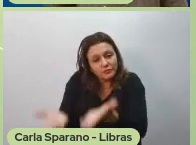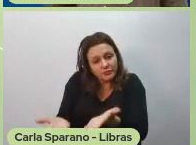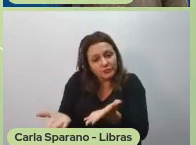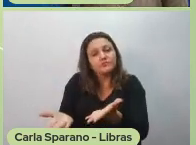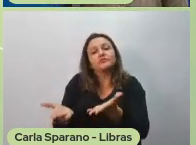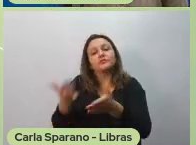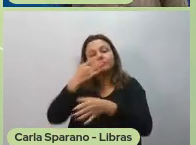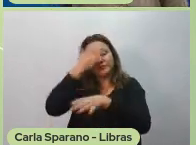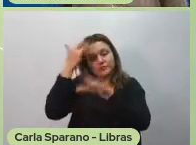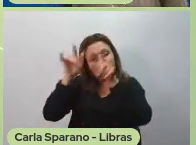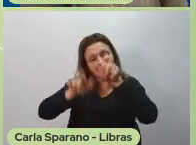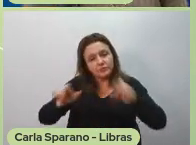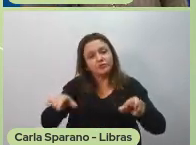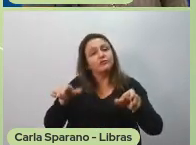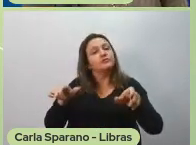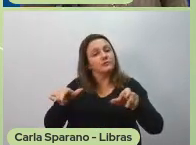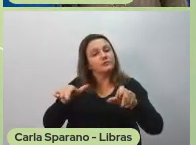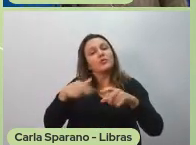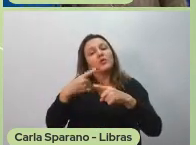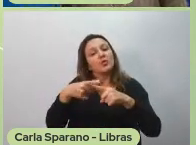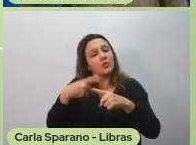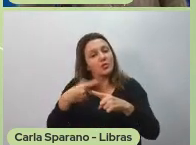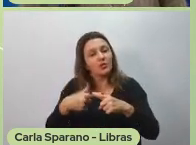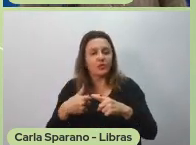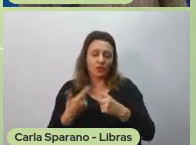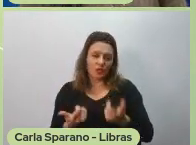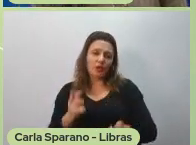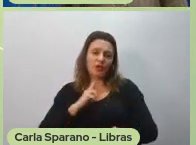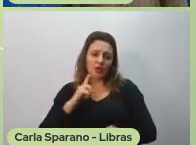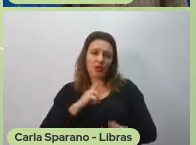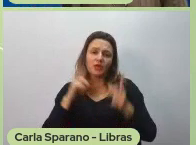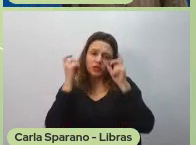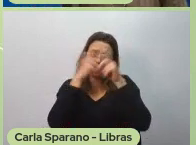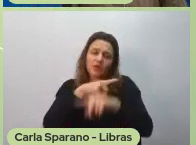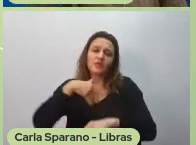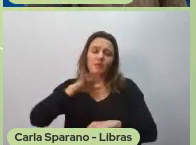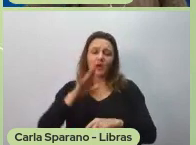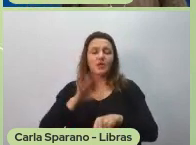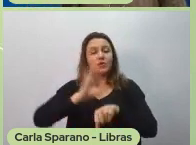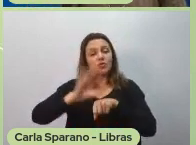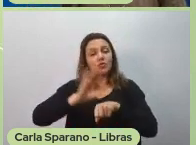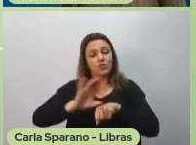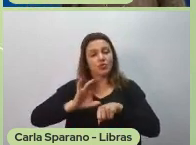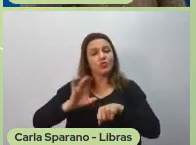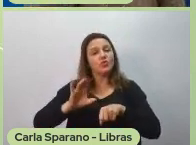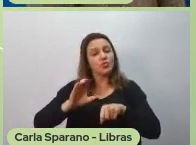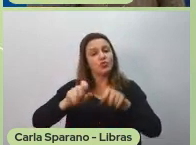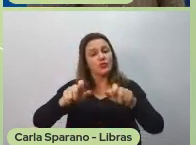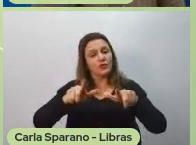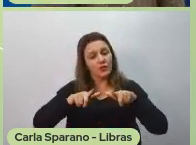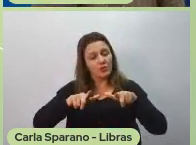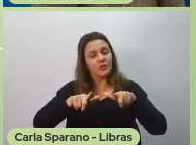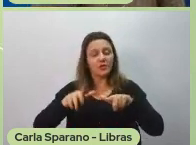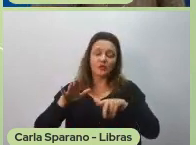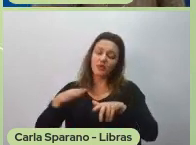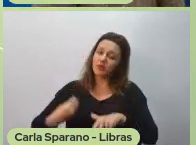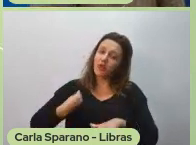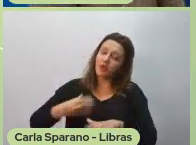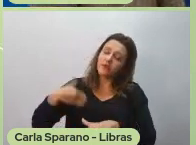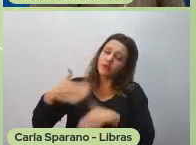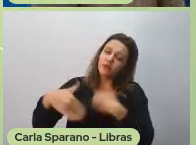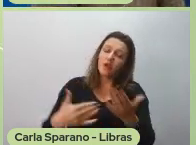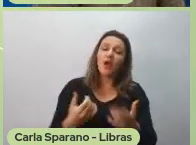enfrenta dificuldades maiores de capacitação durante a vida. Algumas coisas que as empresas têm